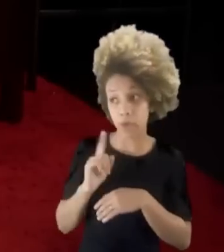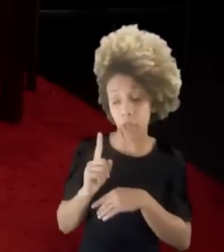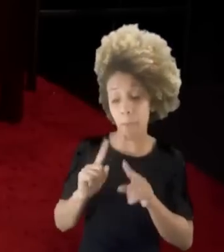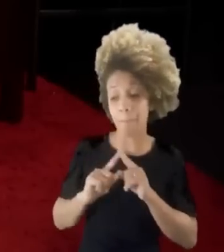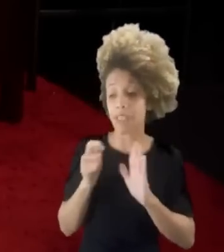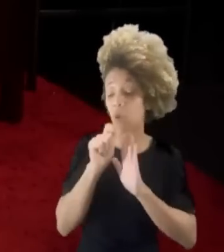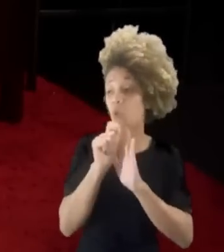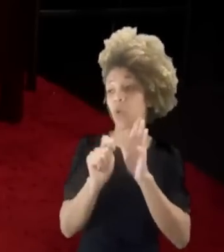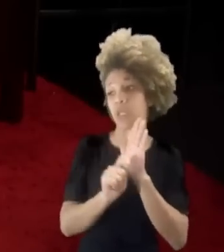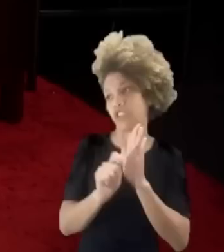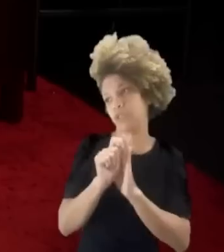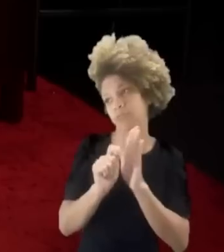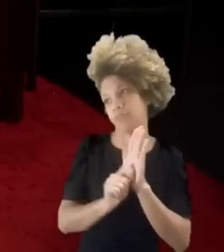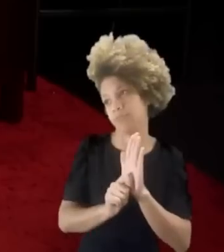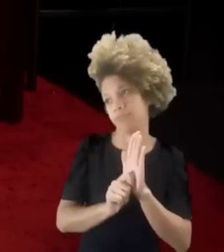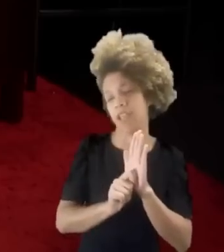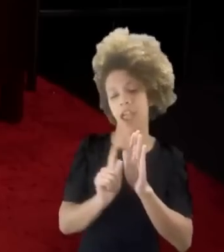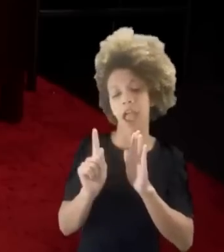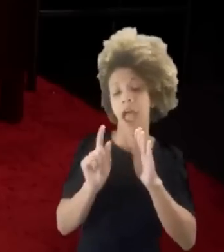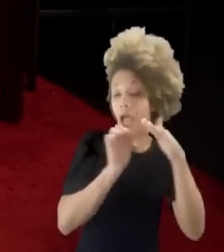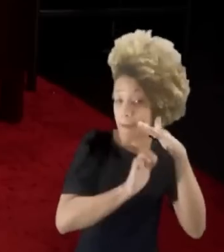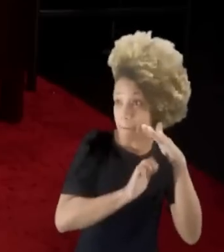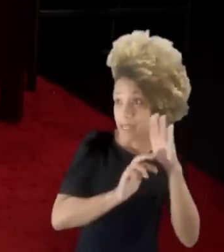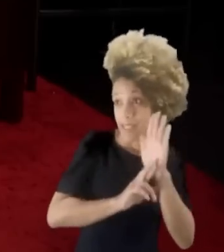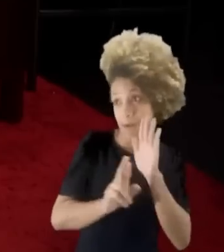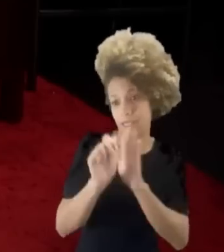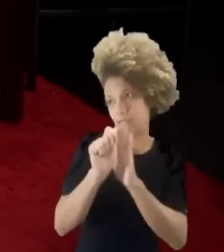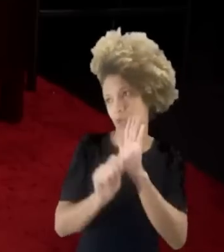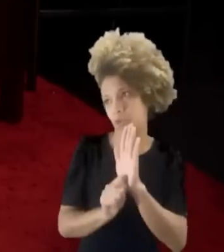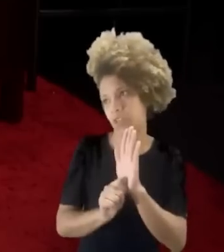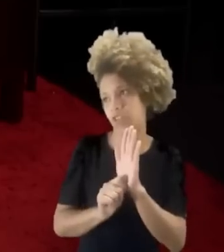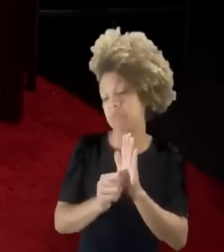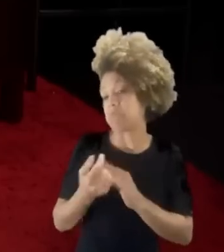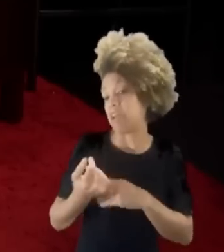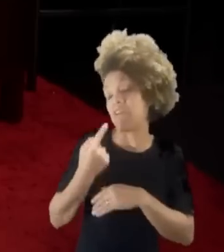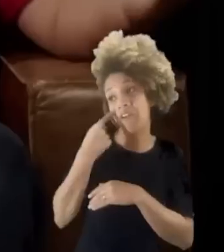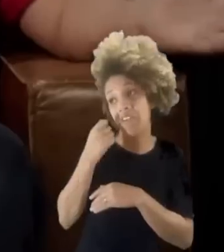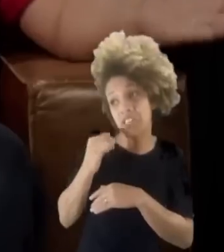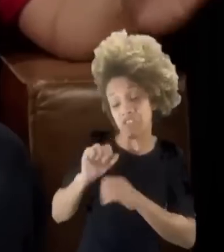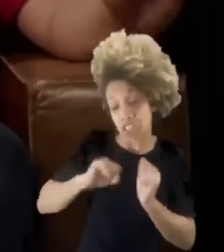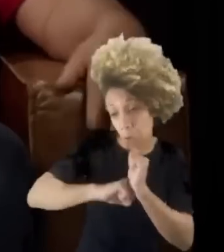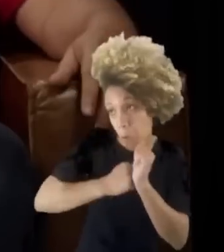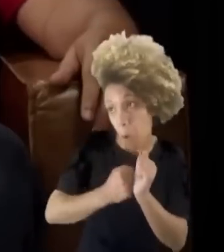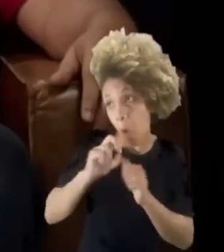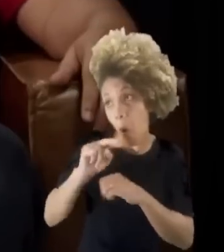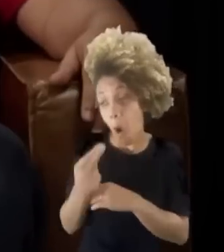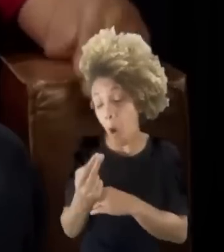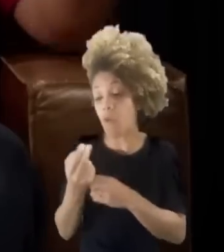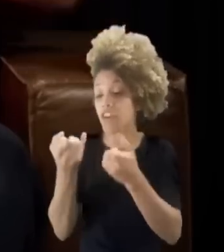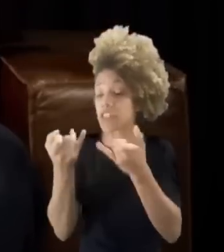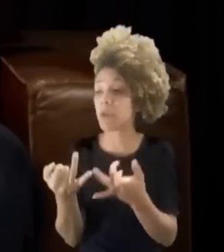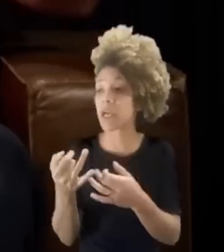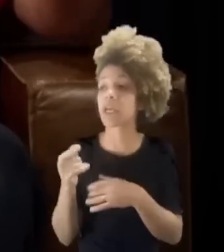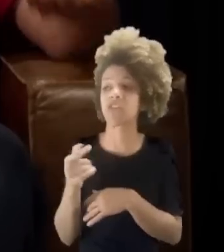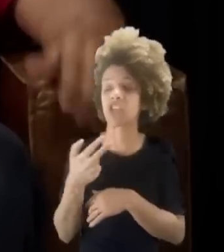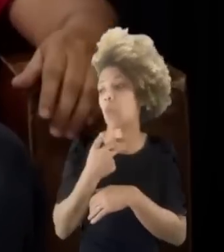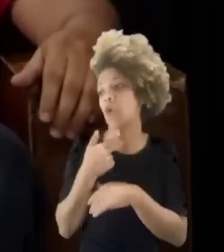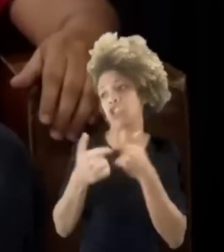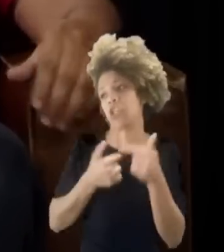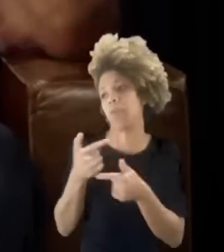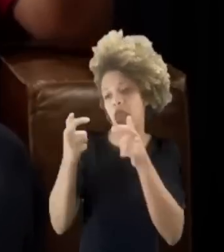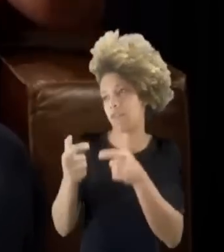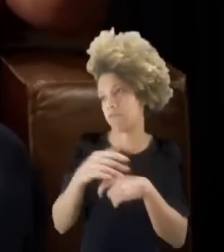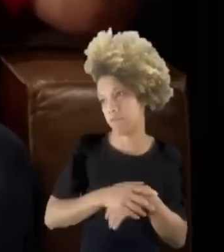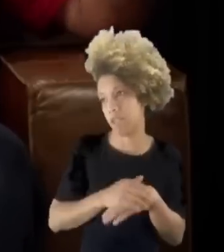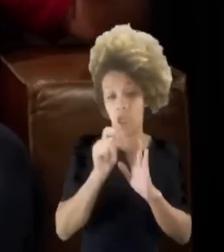algoritmo Maurício então o algoritmo vai dizer para você se você tem que ser bloqueado ou obriga o algoritmo vai dizer para você que você não pode trabalhar ali